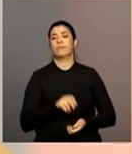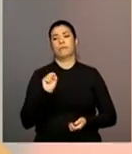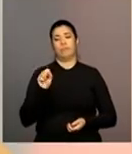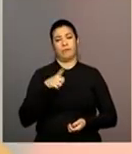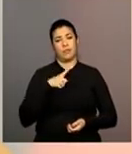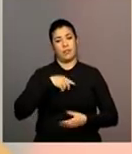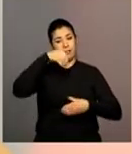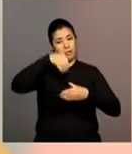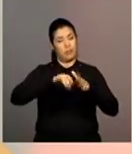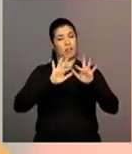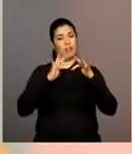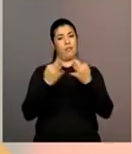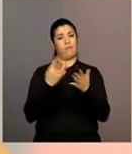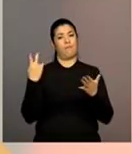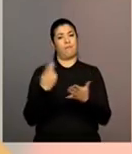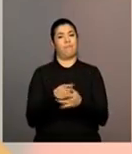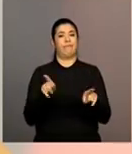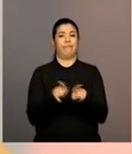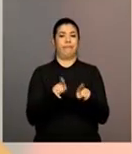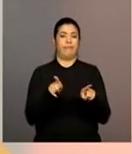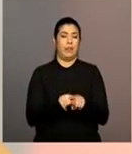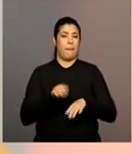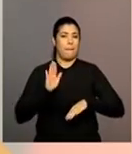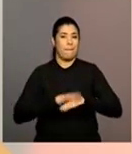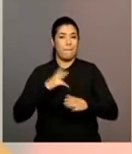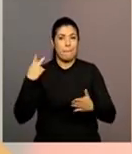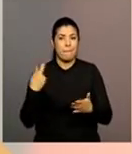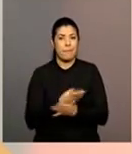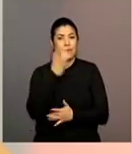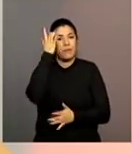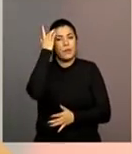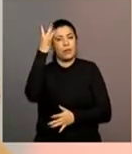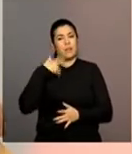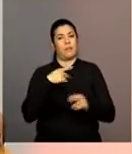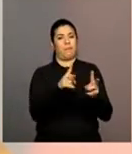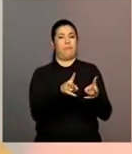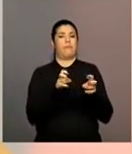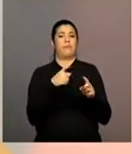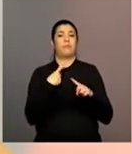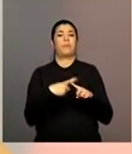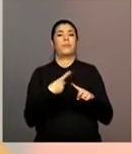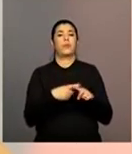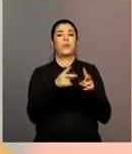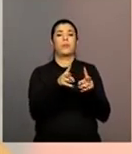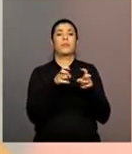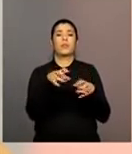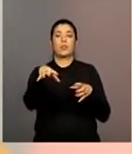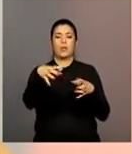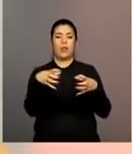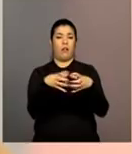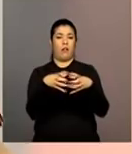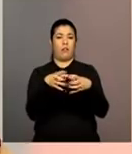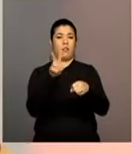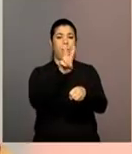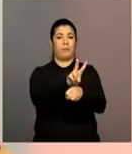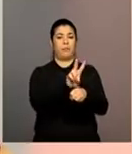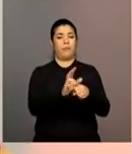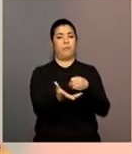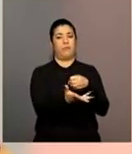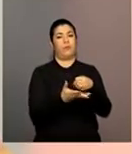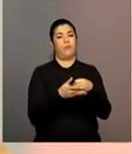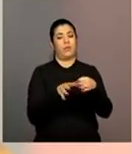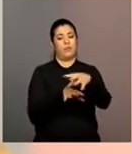passível é mais passivo de de ser identificado pela equipe da proteção básica pela equipe